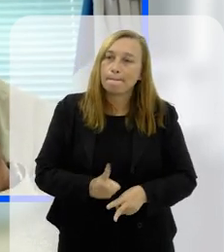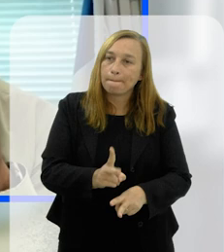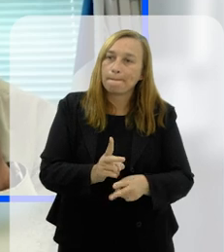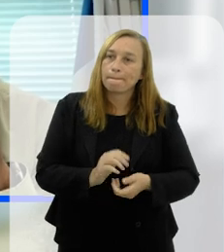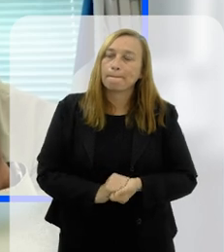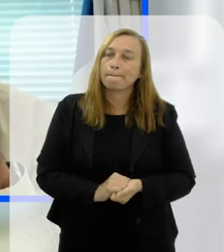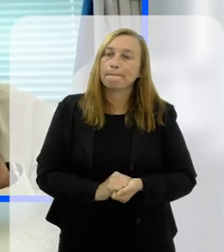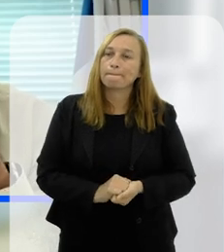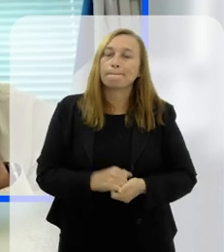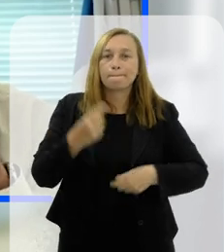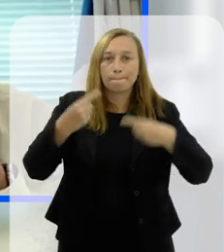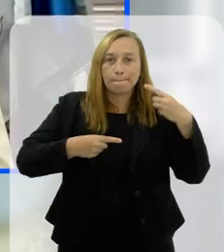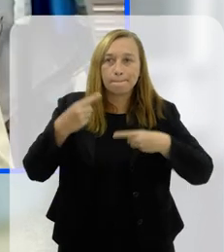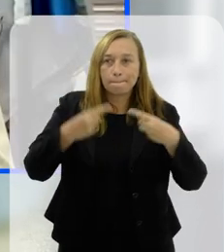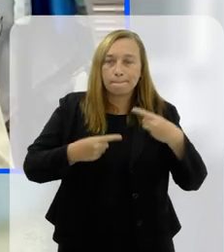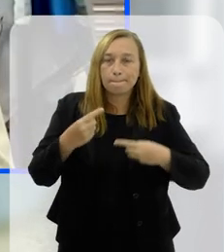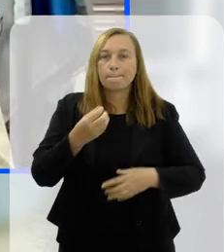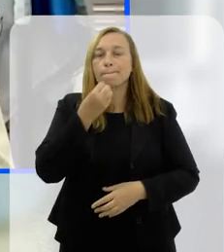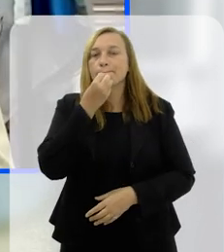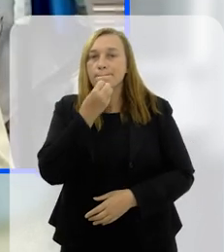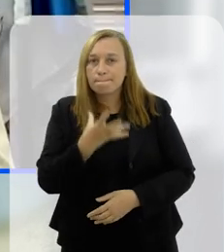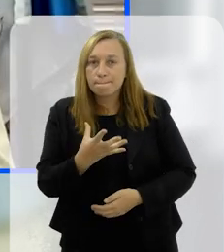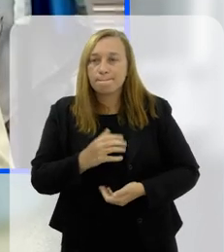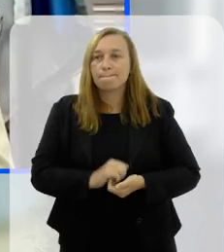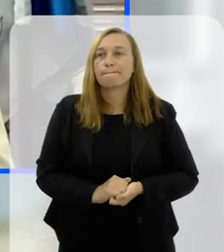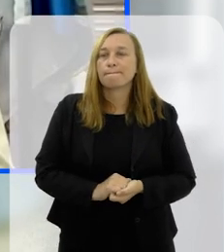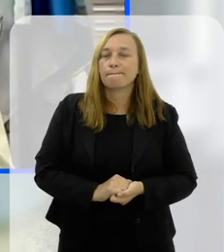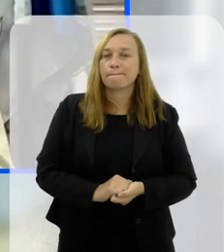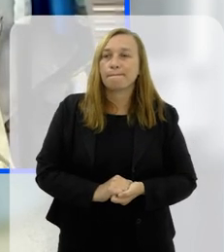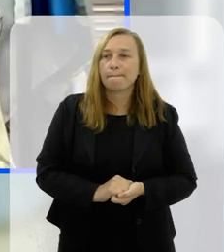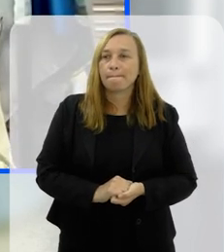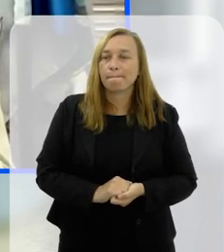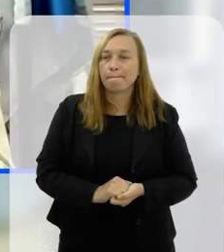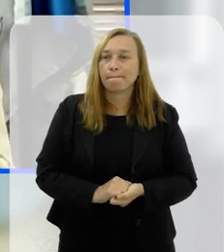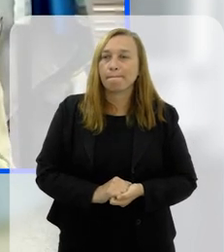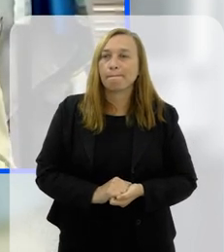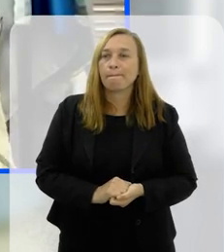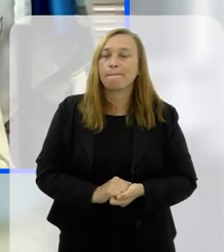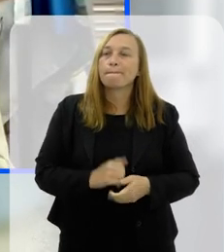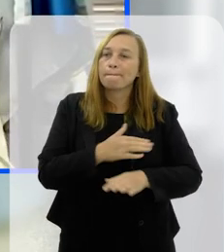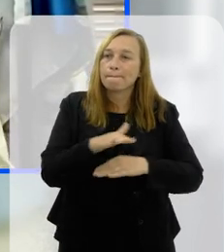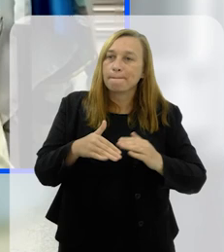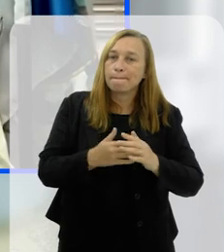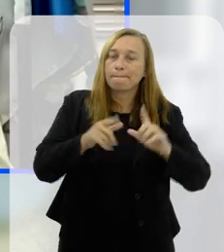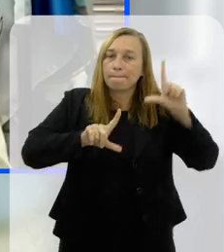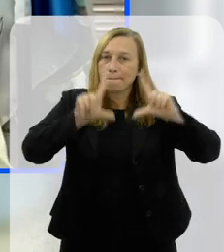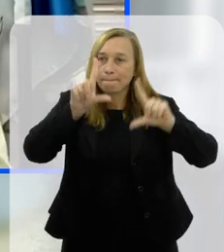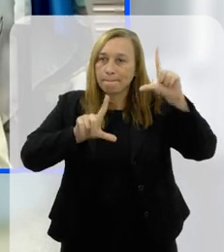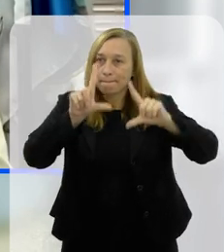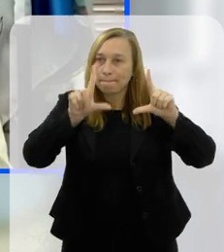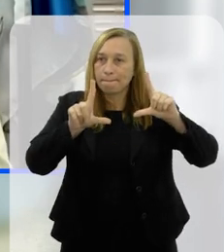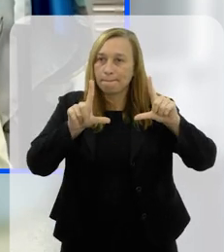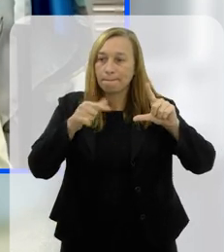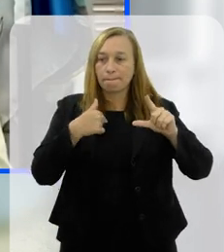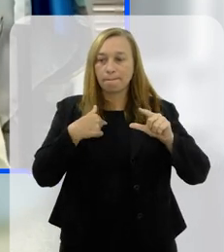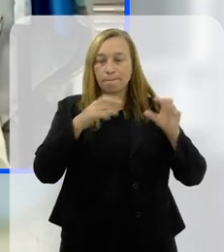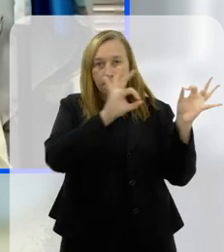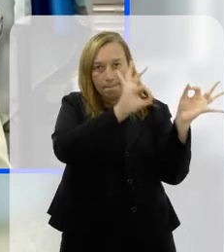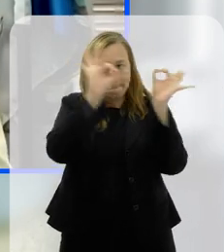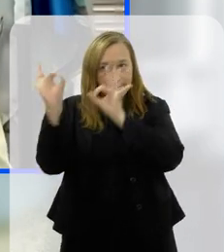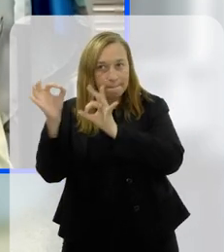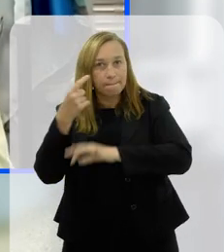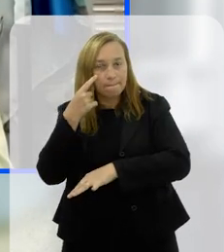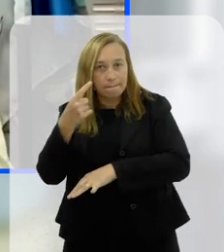tá sempre sendo um debate muito construtivo né com todos os programas que alguns programas eu